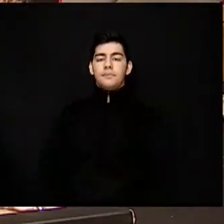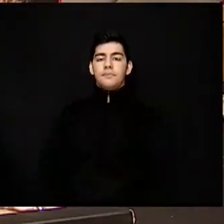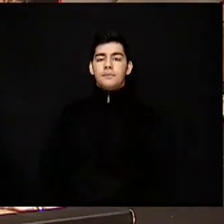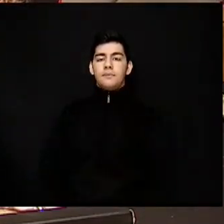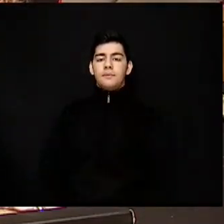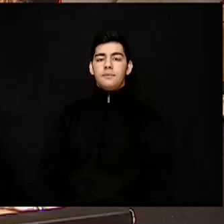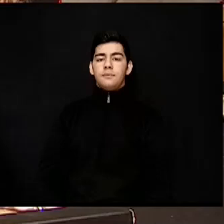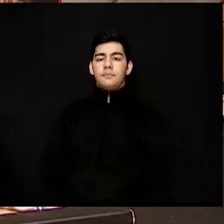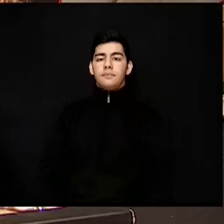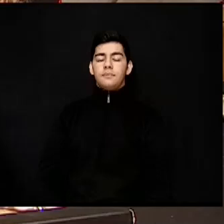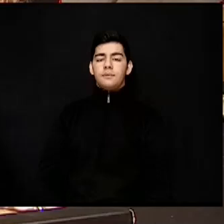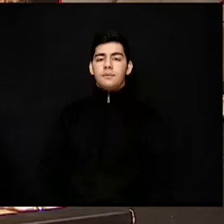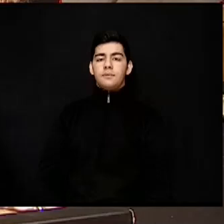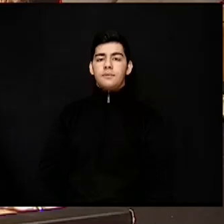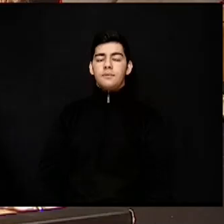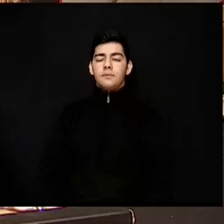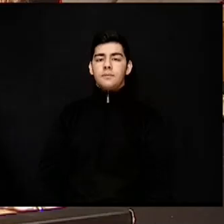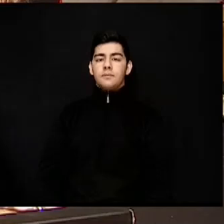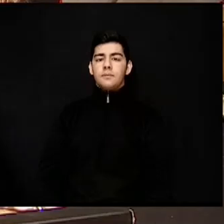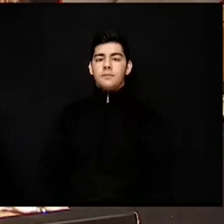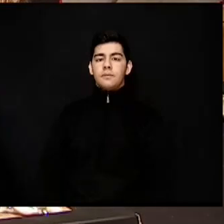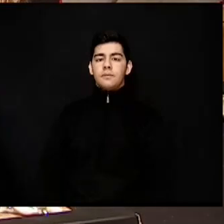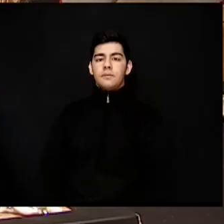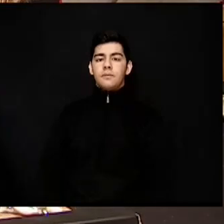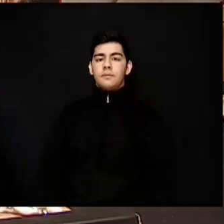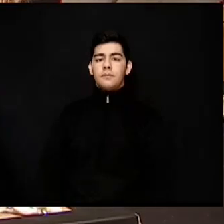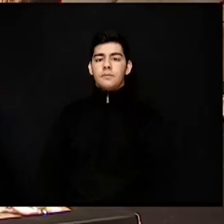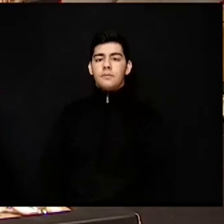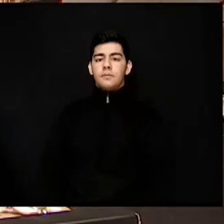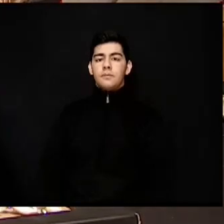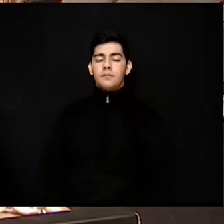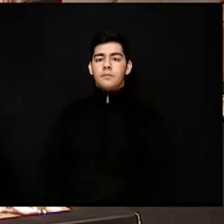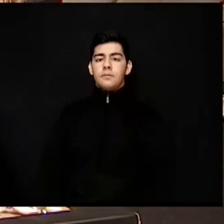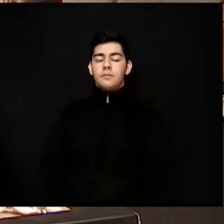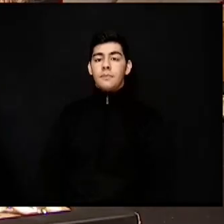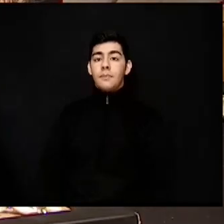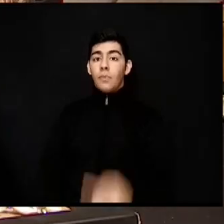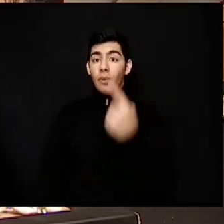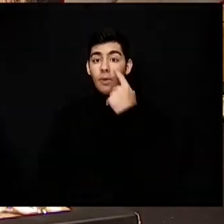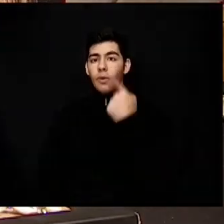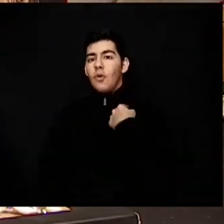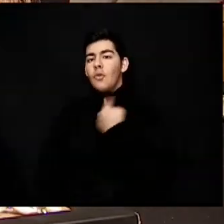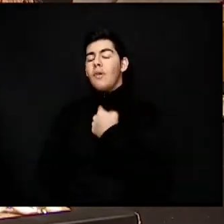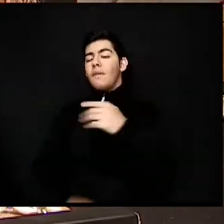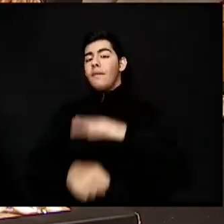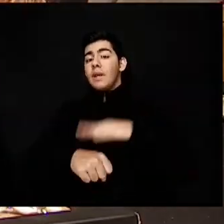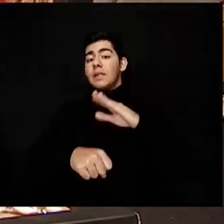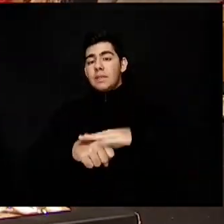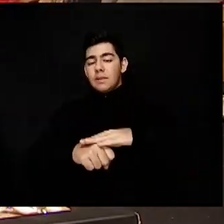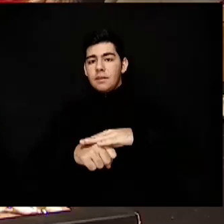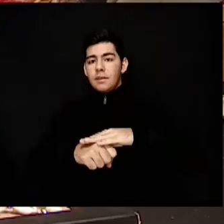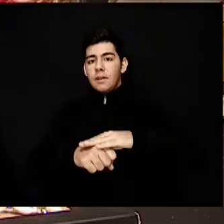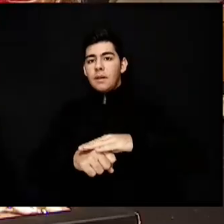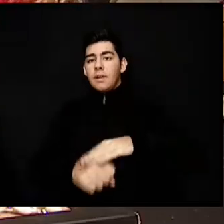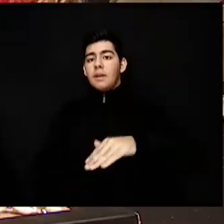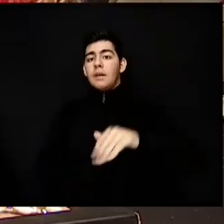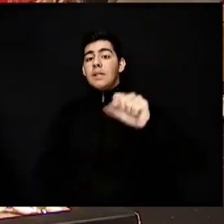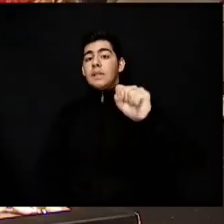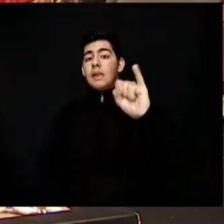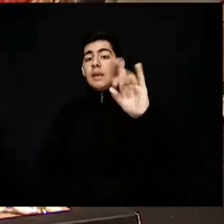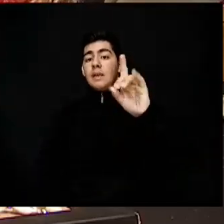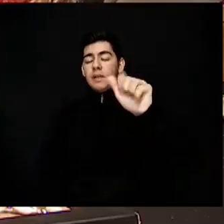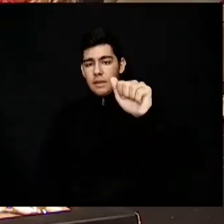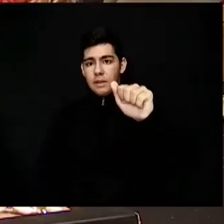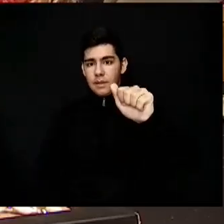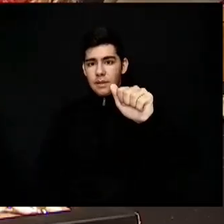corta e abre e fecha. Nós vamos encaixar essa saidinha, que é essa parte